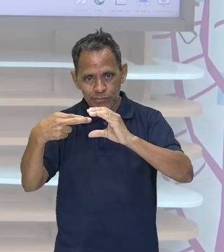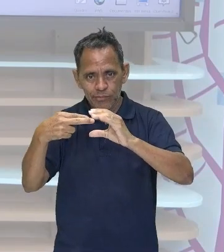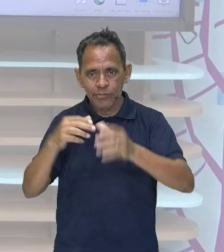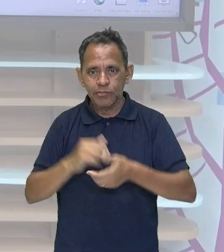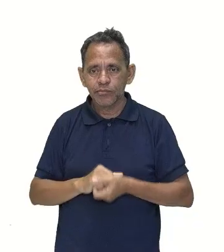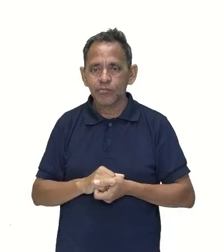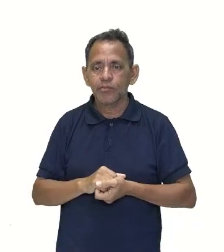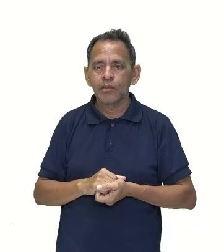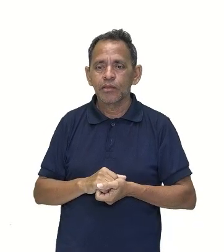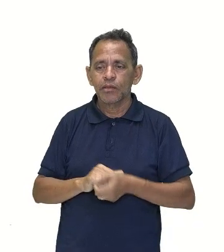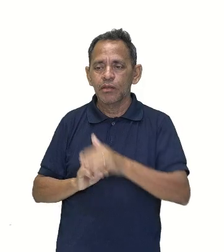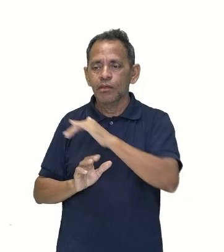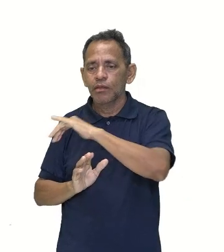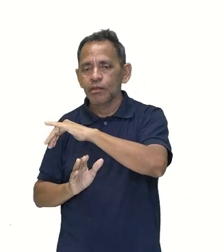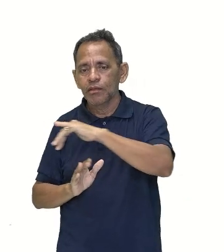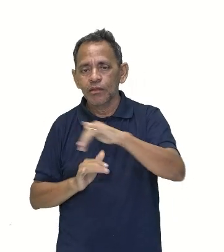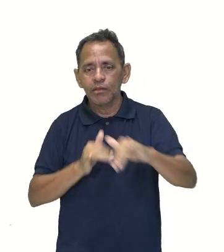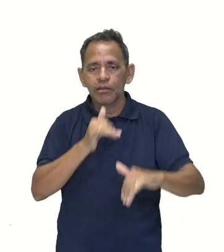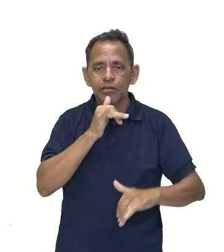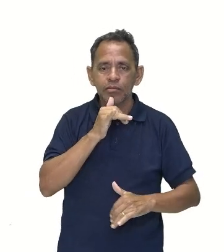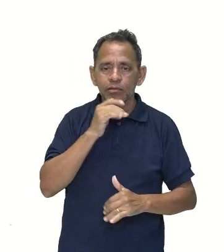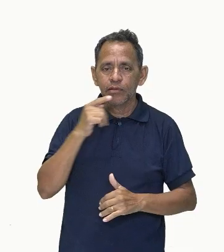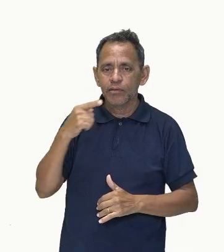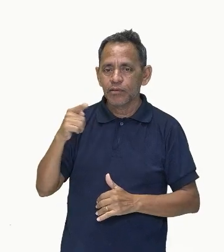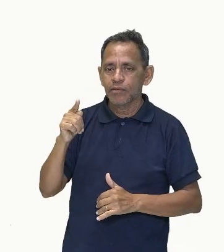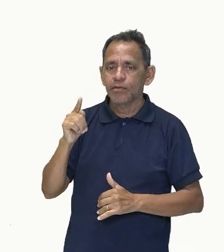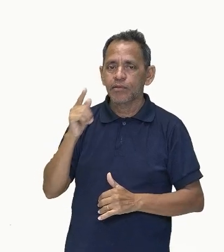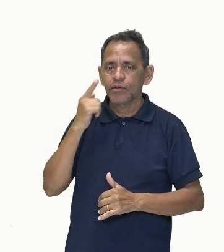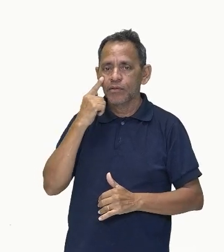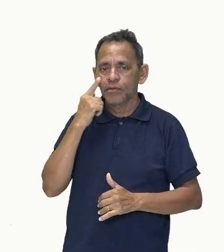próximo exemplo? Temos agora, ó,